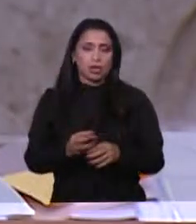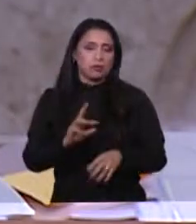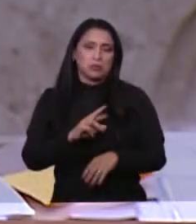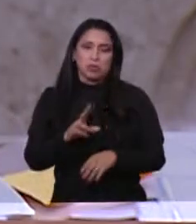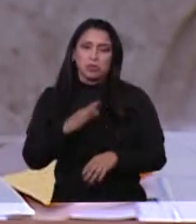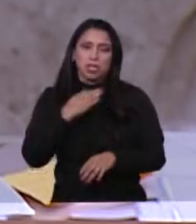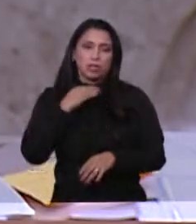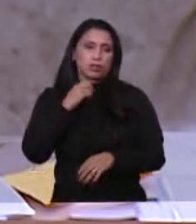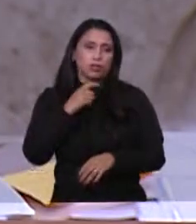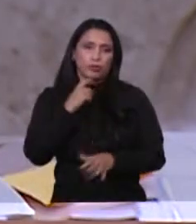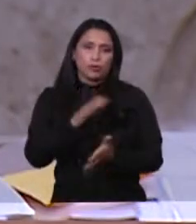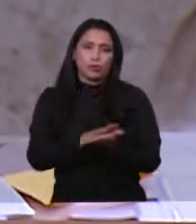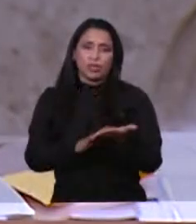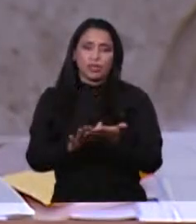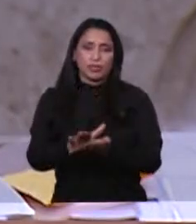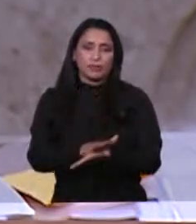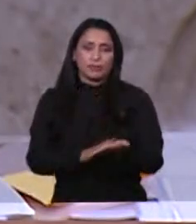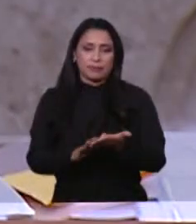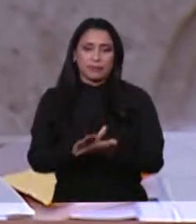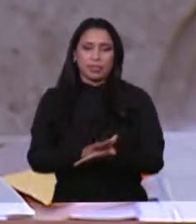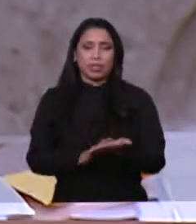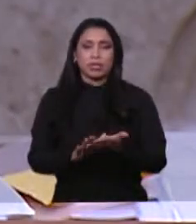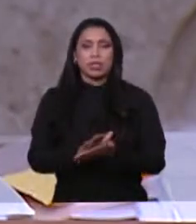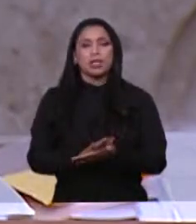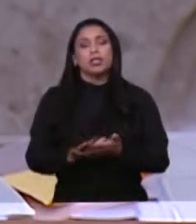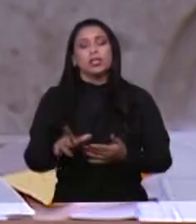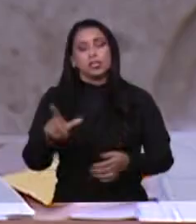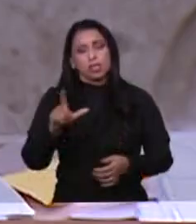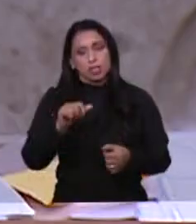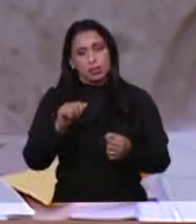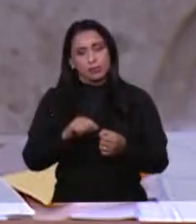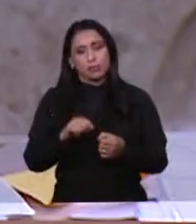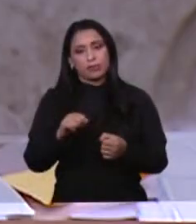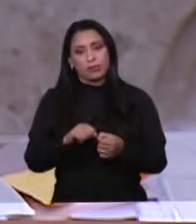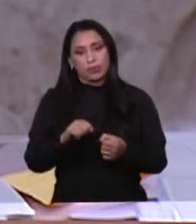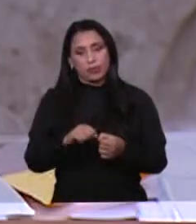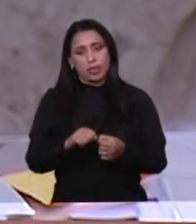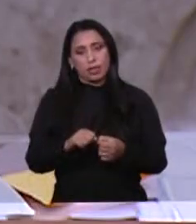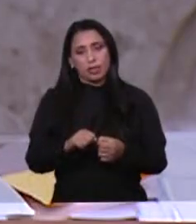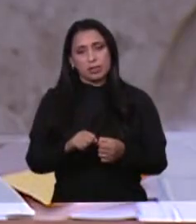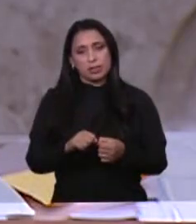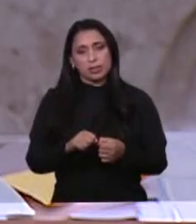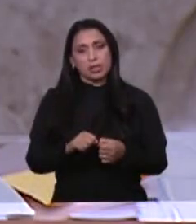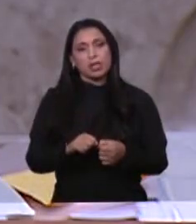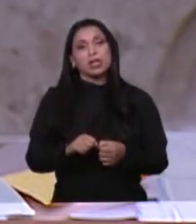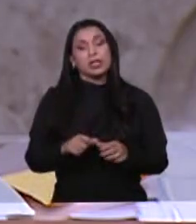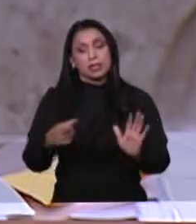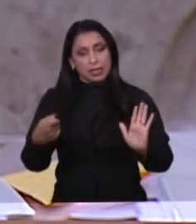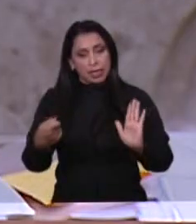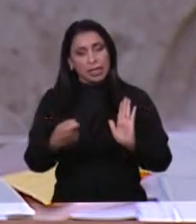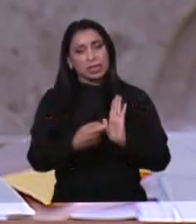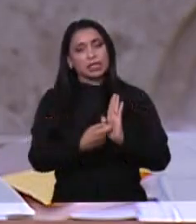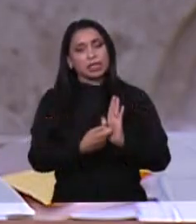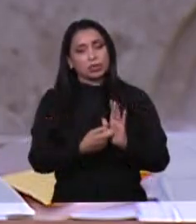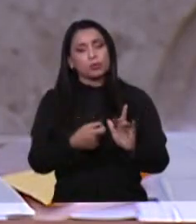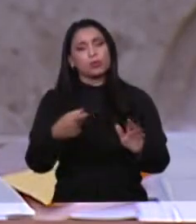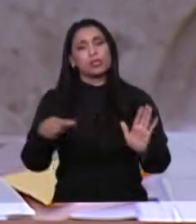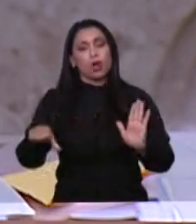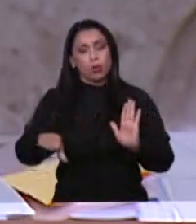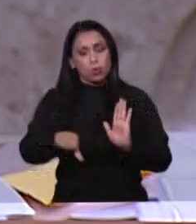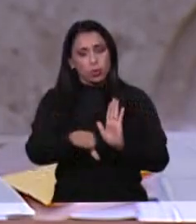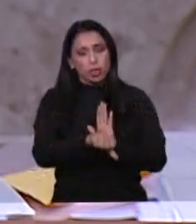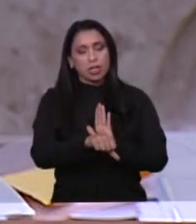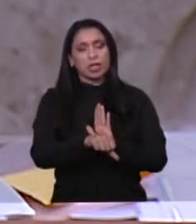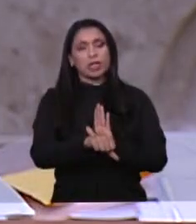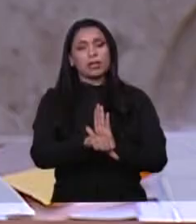razoável, de que, de fato, ele praticou, no lugar e no tempo descritos na denúncia, as condutas